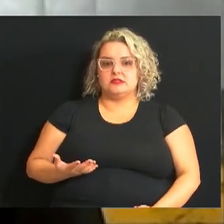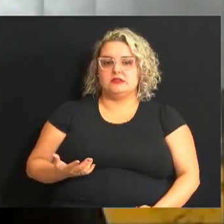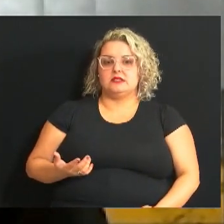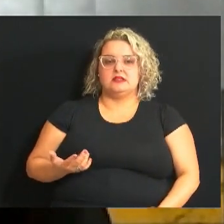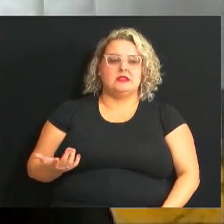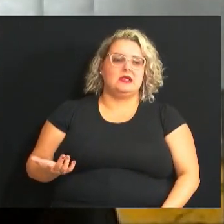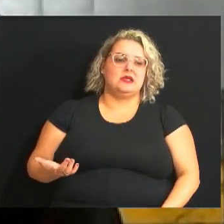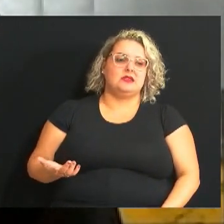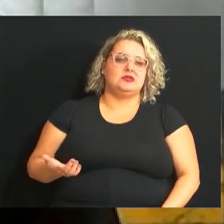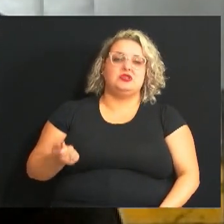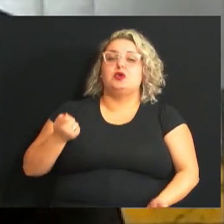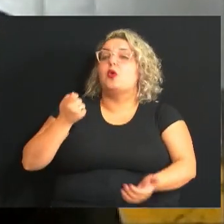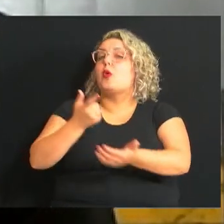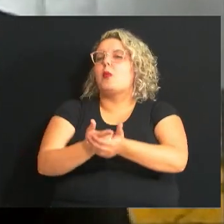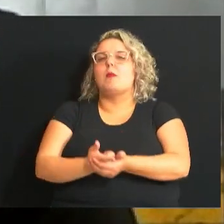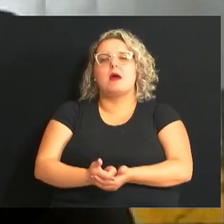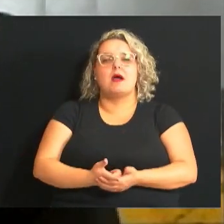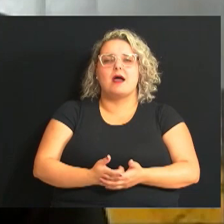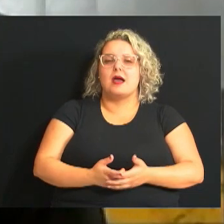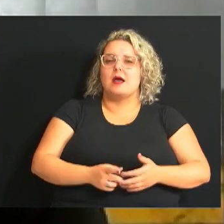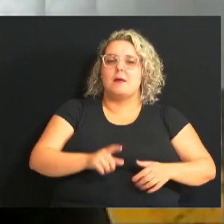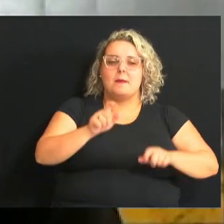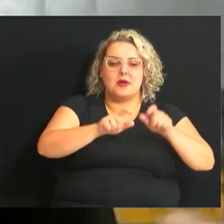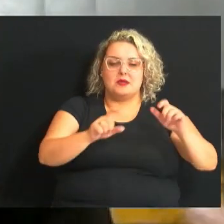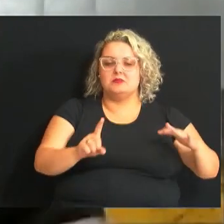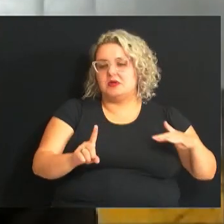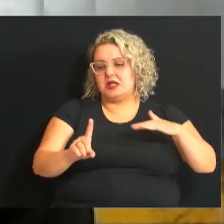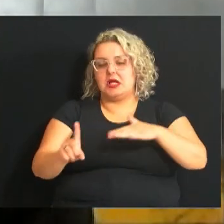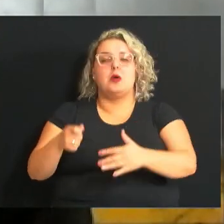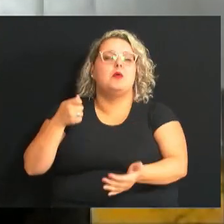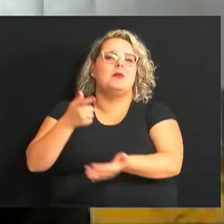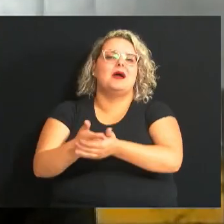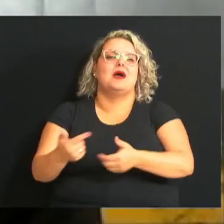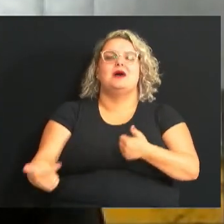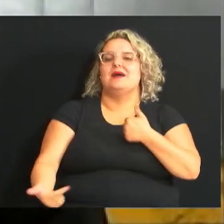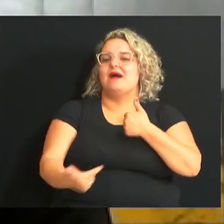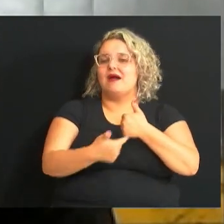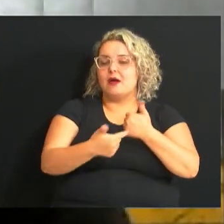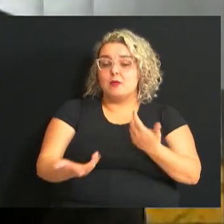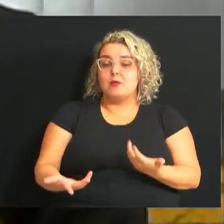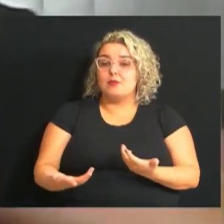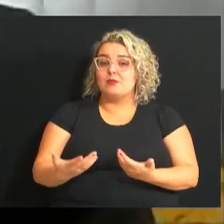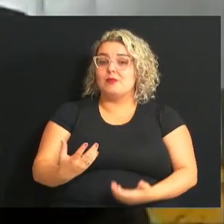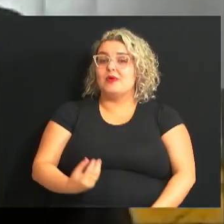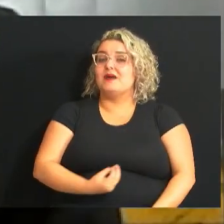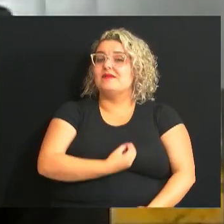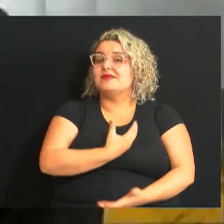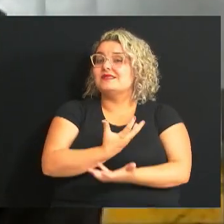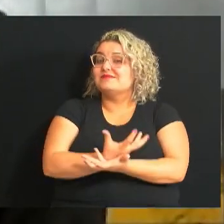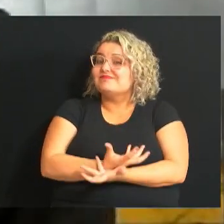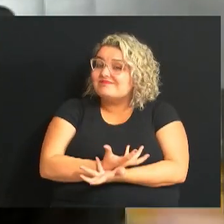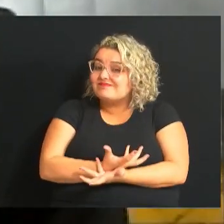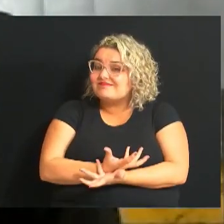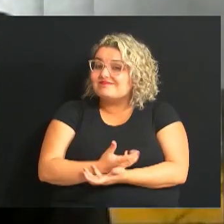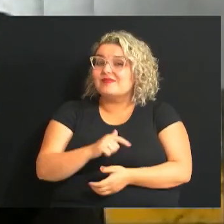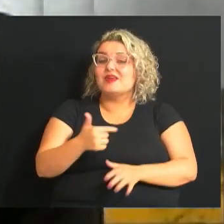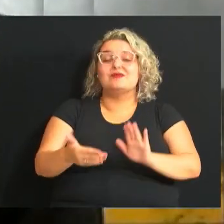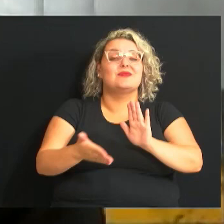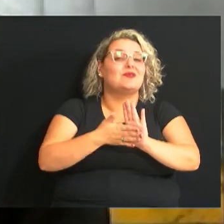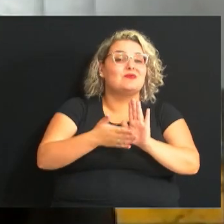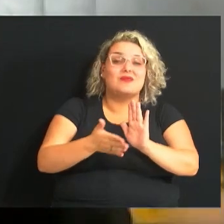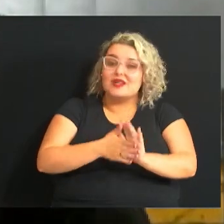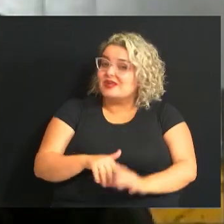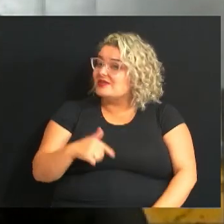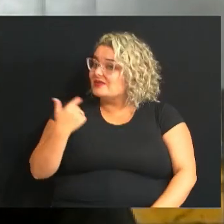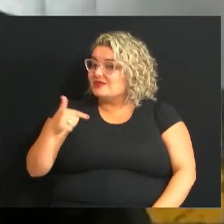negócio de você contar curtida, esse negócio de você ter uma vida vazia e que não ter um propósito, não ter uma